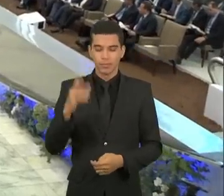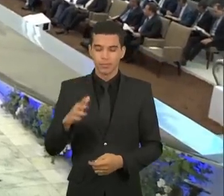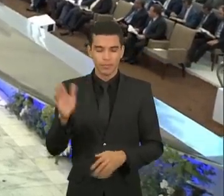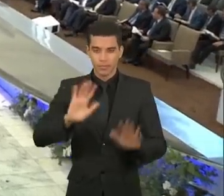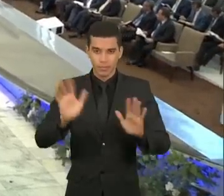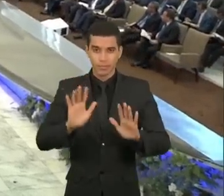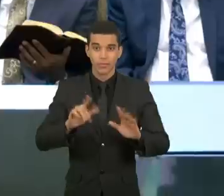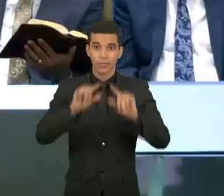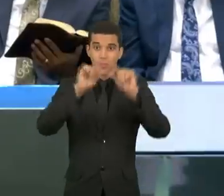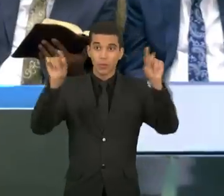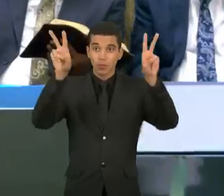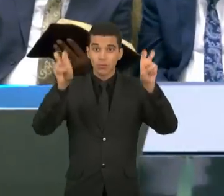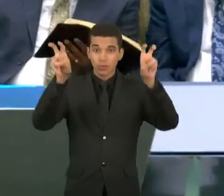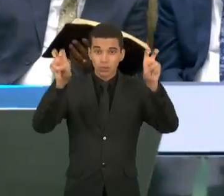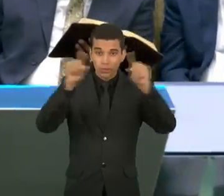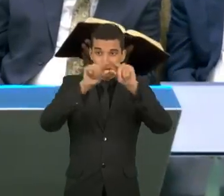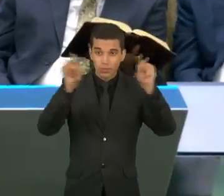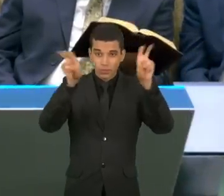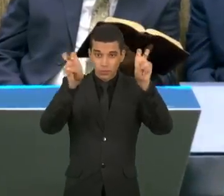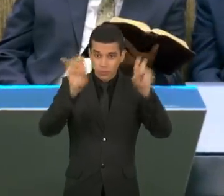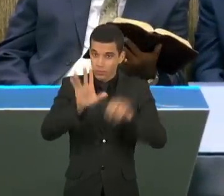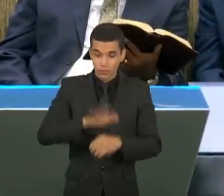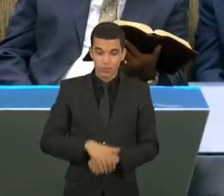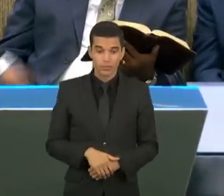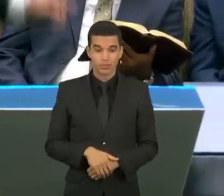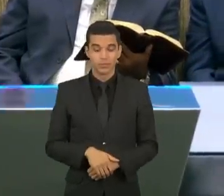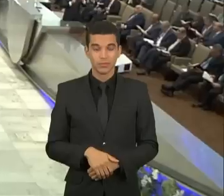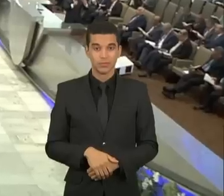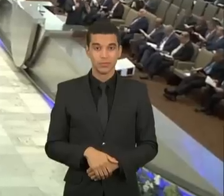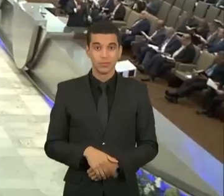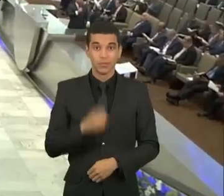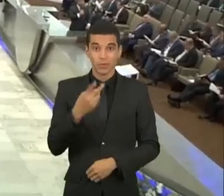Não, é o título, a epígrafe. Um, dois, três, vamos lá?